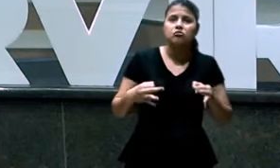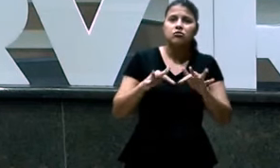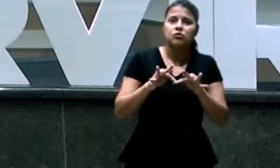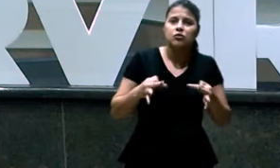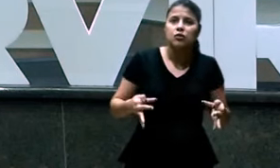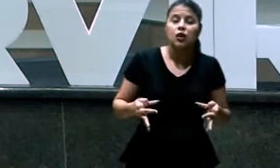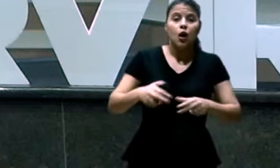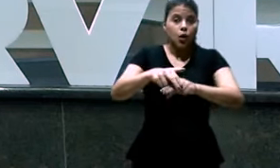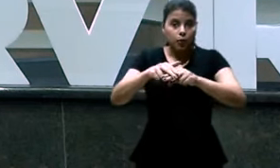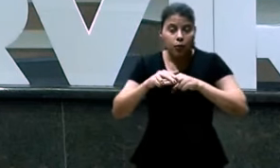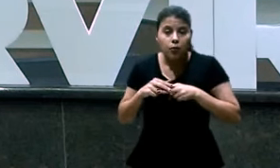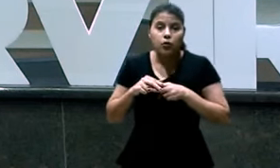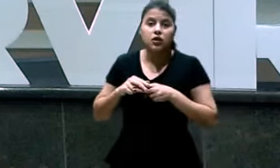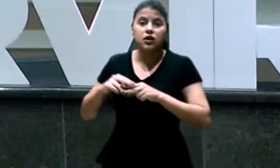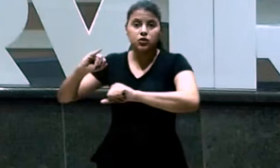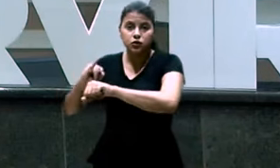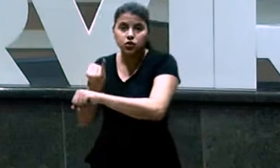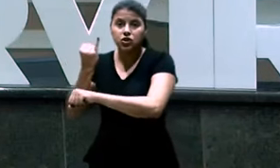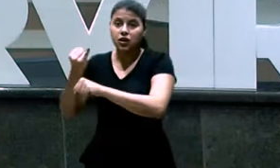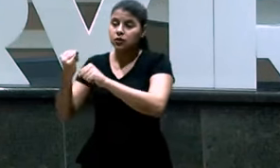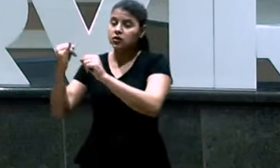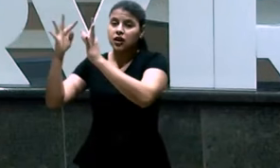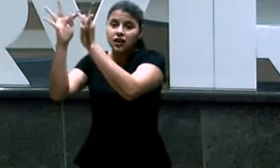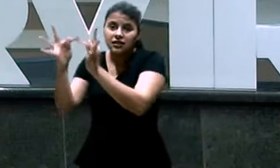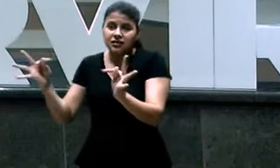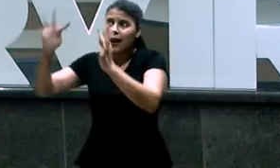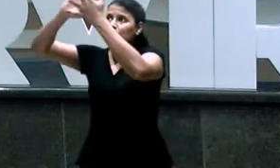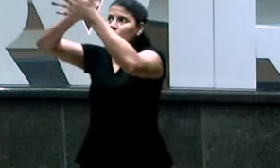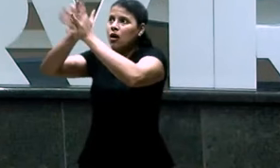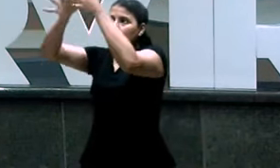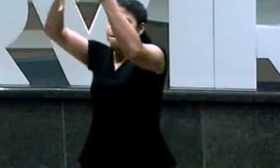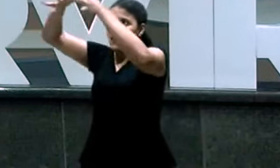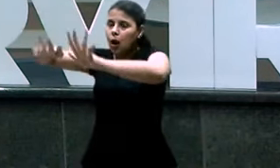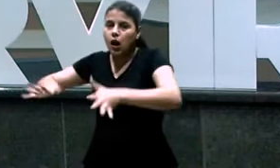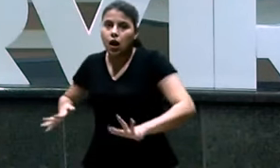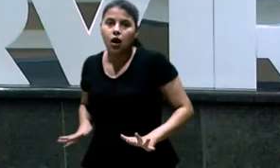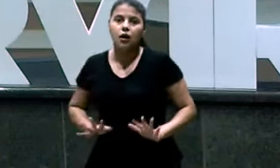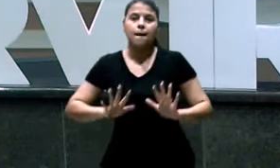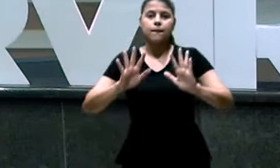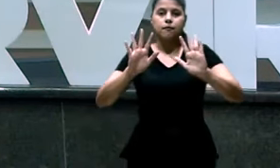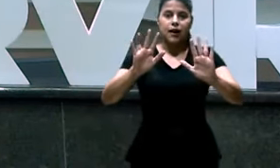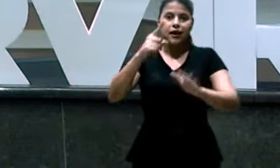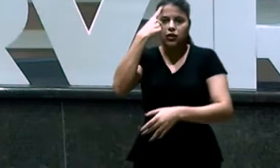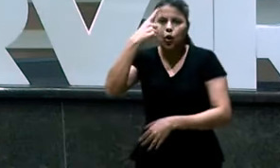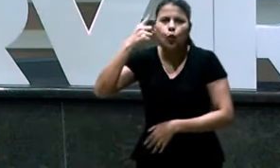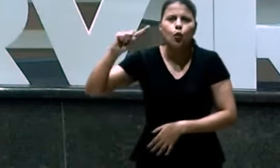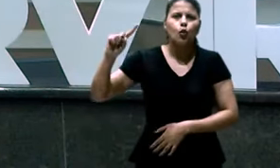ser destruído, mas ao terceiro dia eu